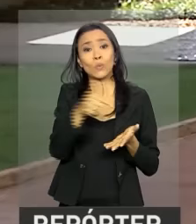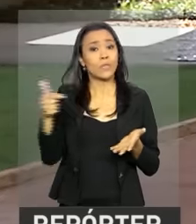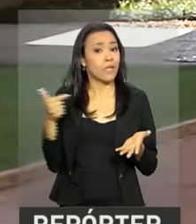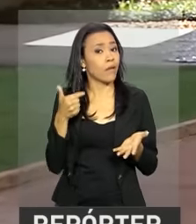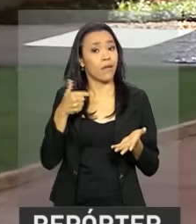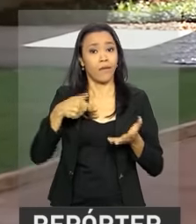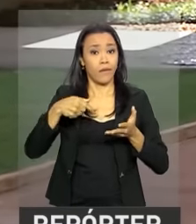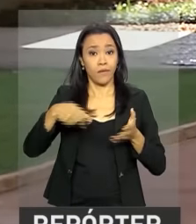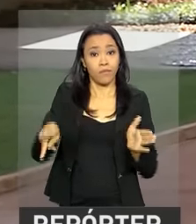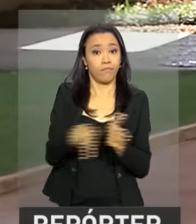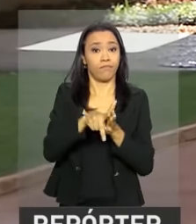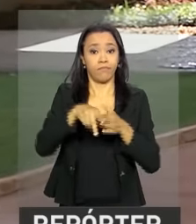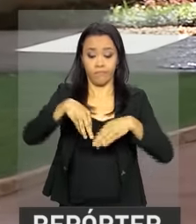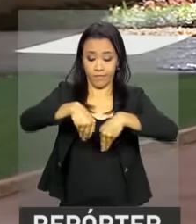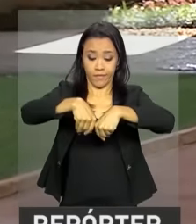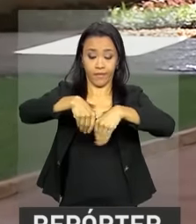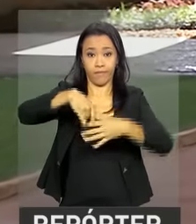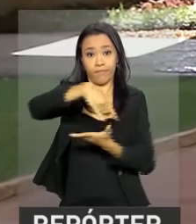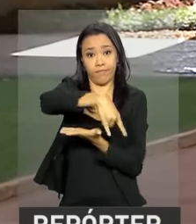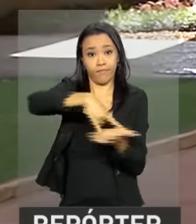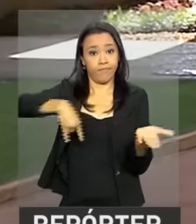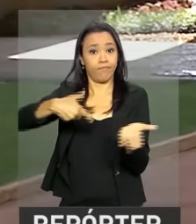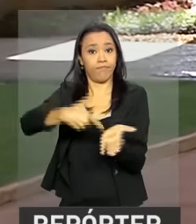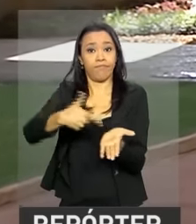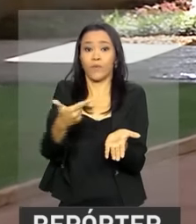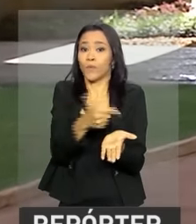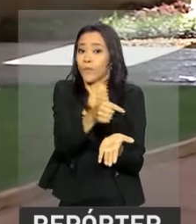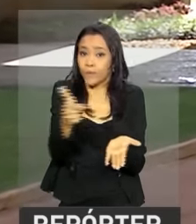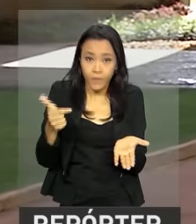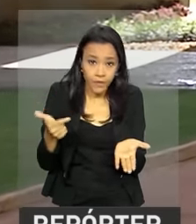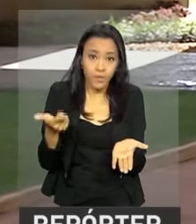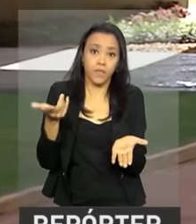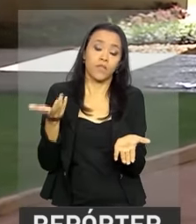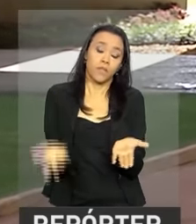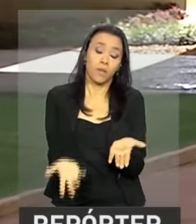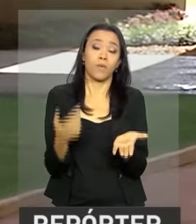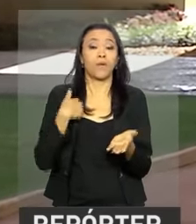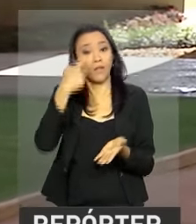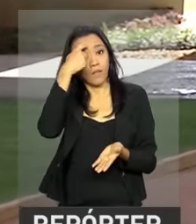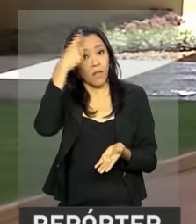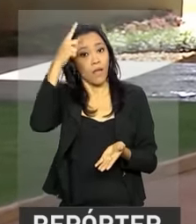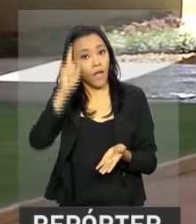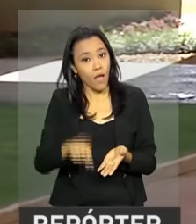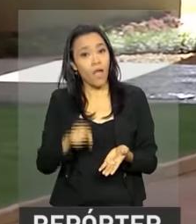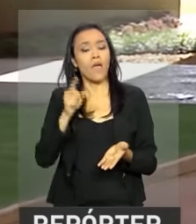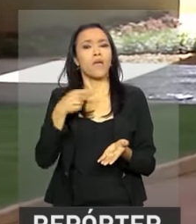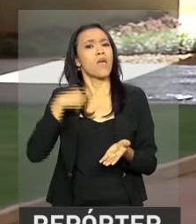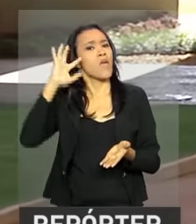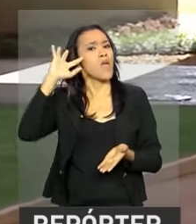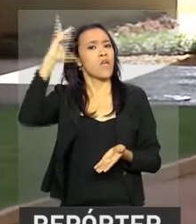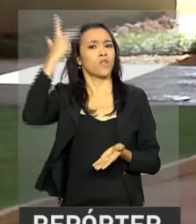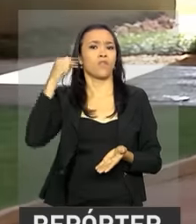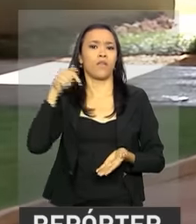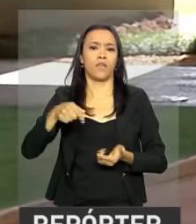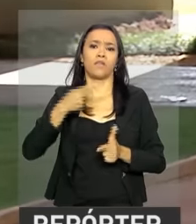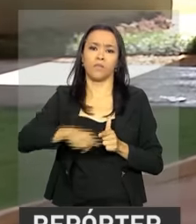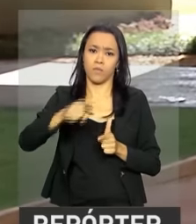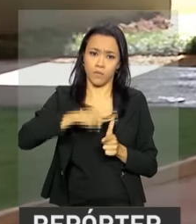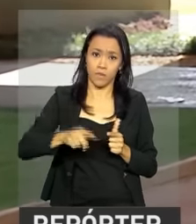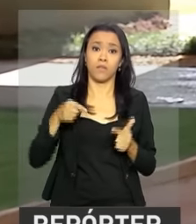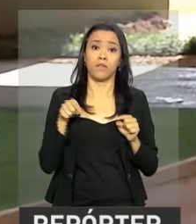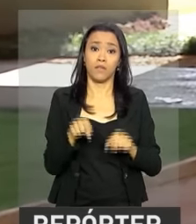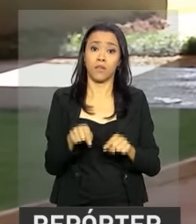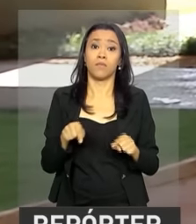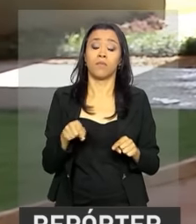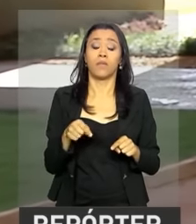a propriedade do do imóvel ou seja vivem de forma clandestina e a ideia então é promover uma solução para esse problema solucionar essa